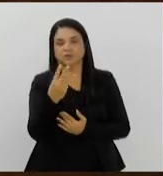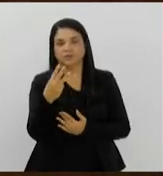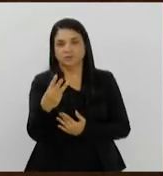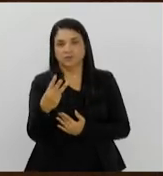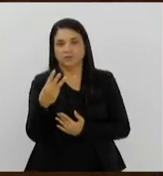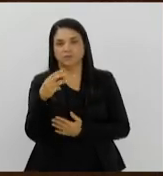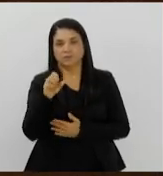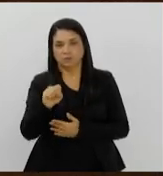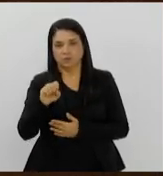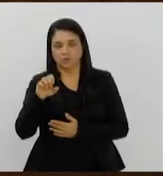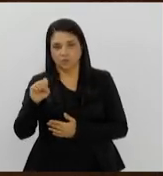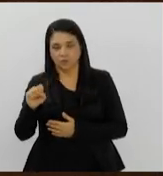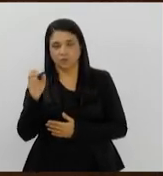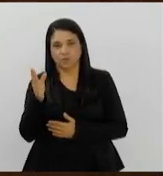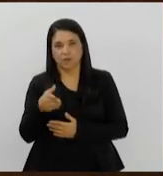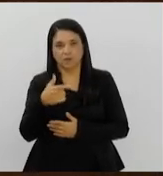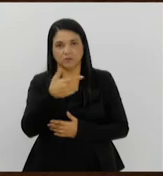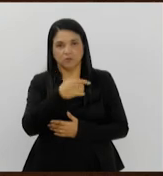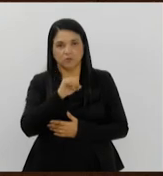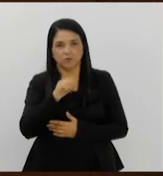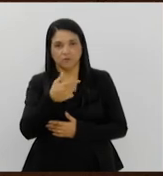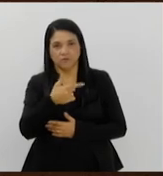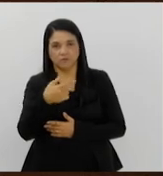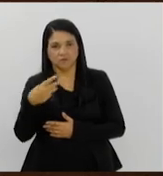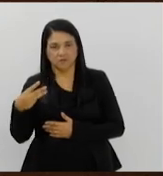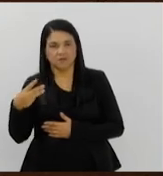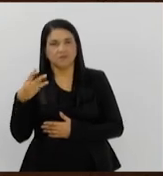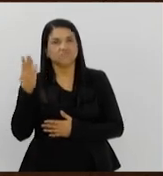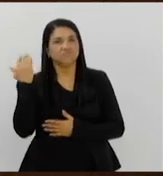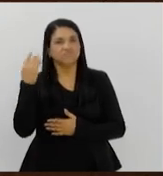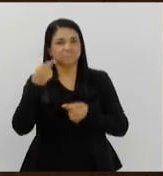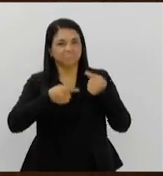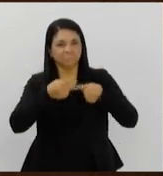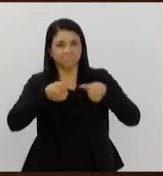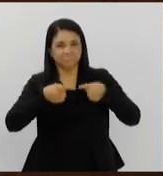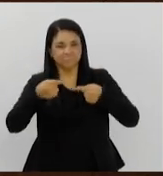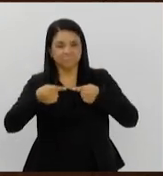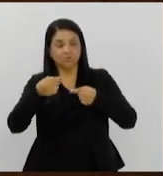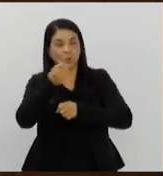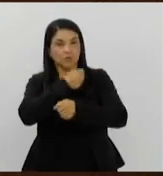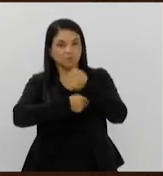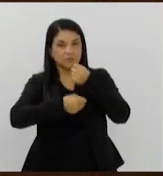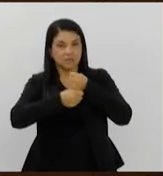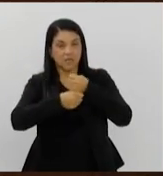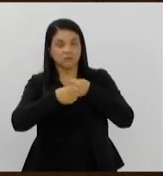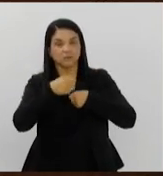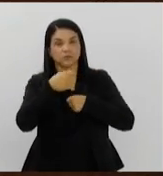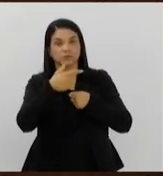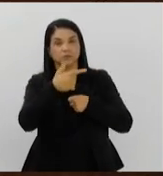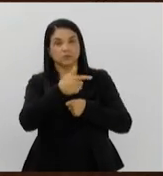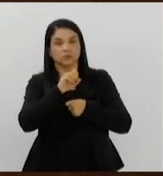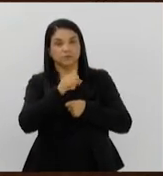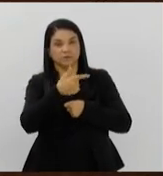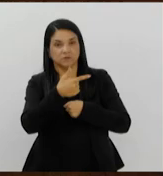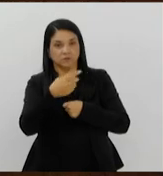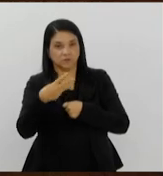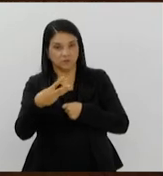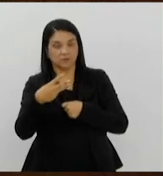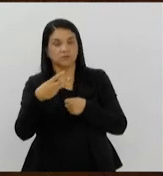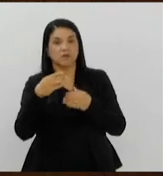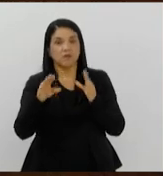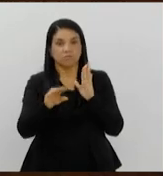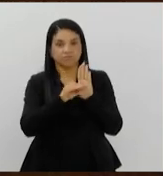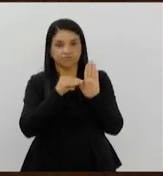2388/2023, foi debatido nessa casa em outubro do ano passado e foi aprovado. E a gente aprovou uma emenda de minha autoria